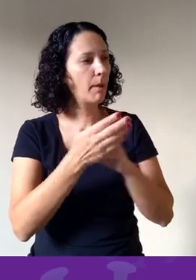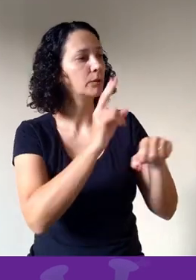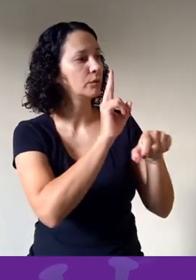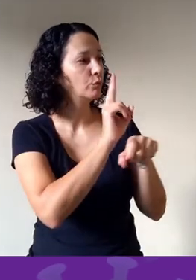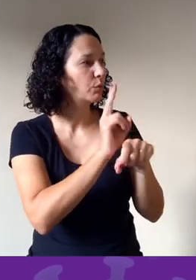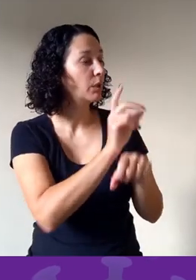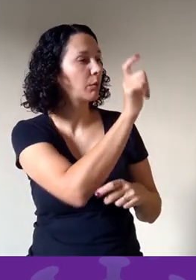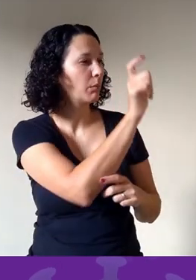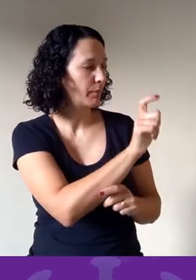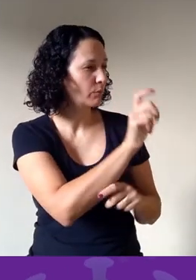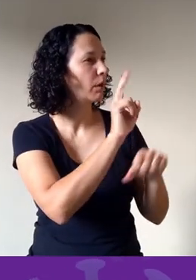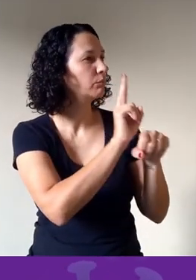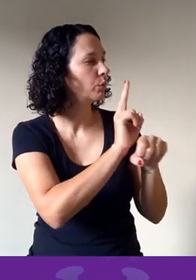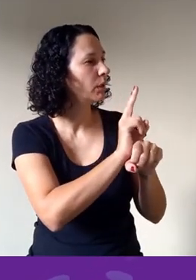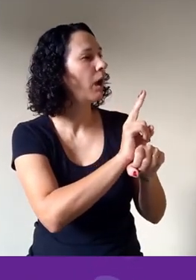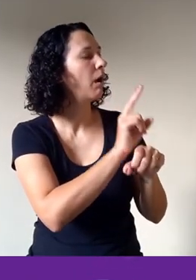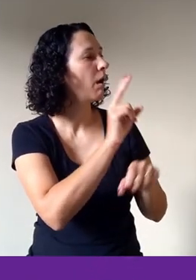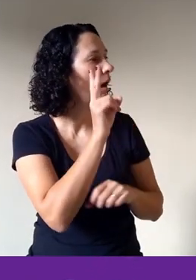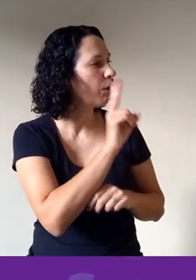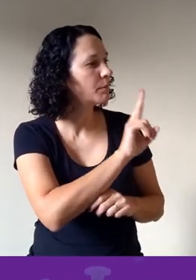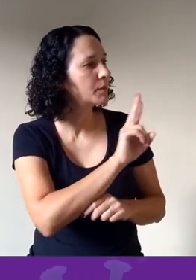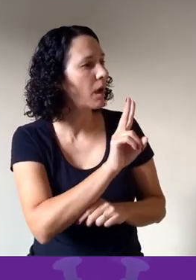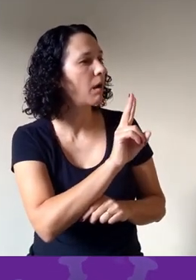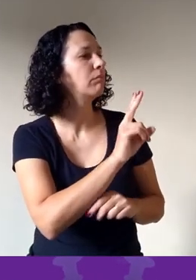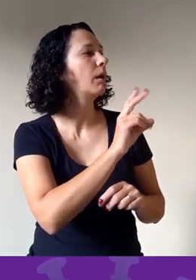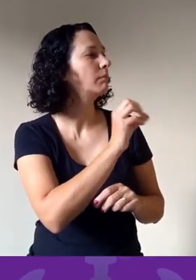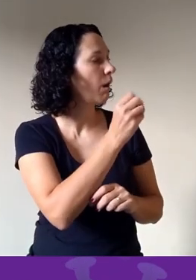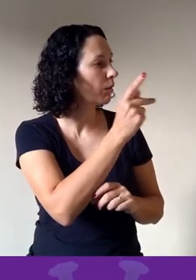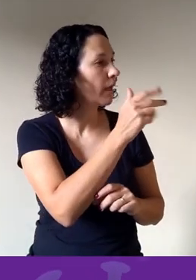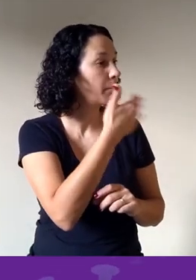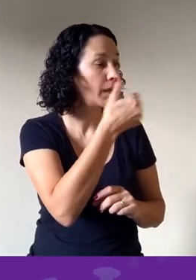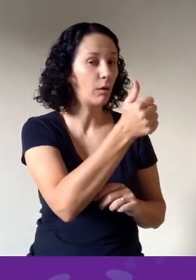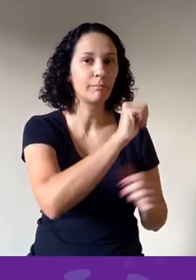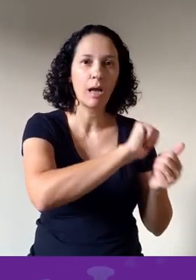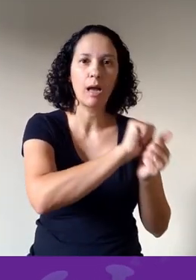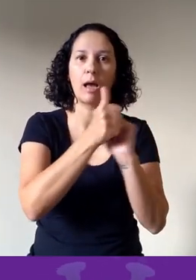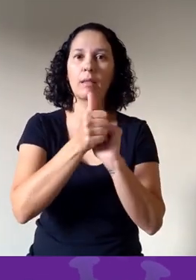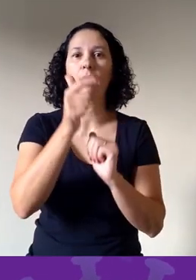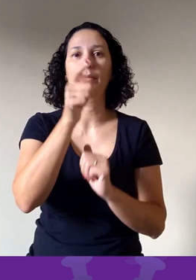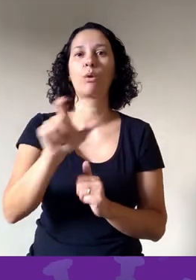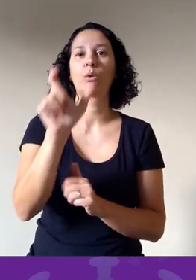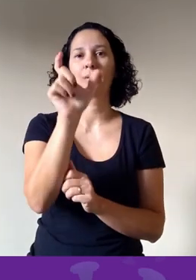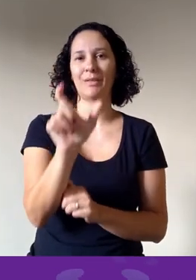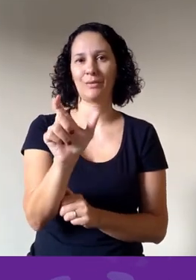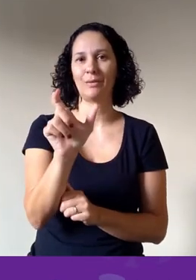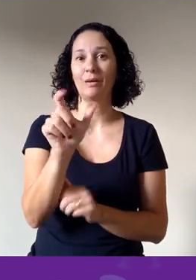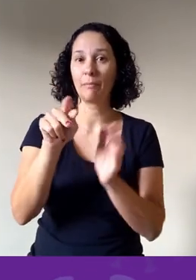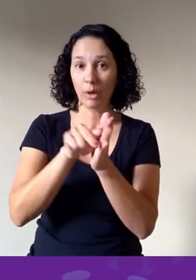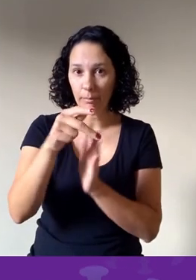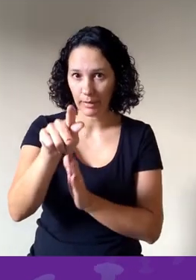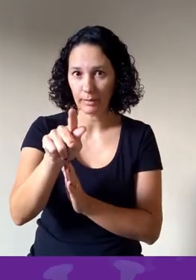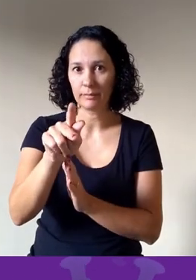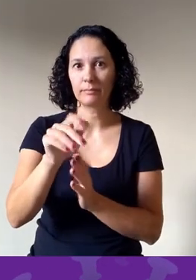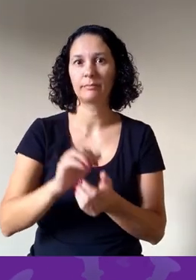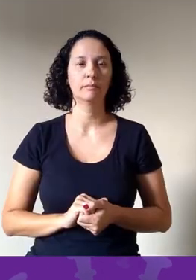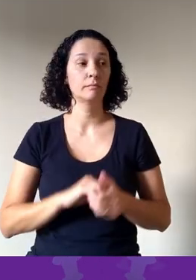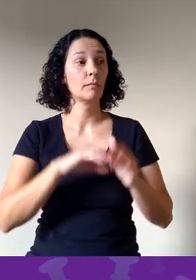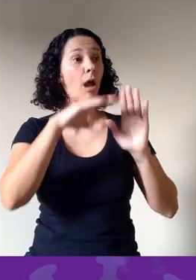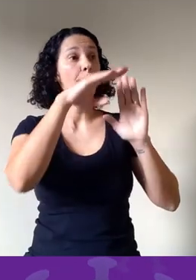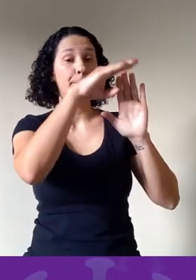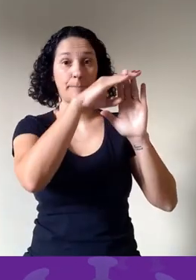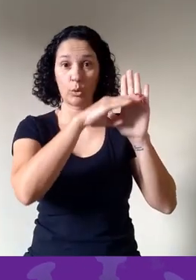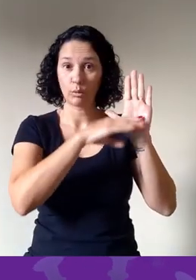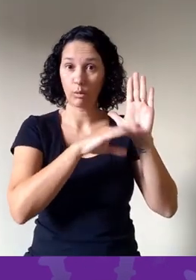dessas orientações e diretrizes gerais mas nós precisamos ver que às vezes um paciente pode se beneficiar de um